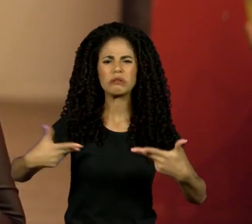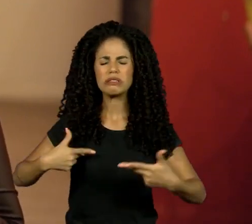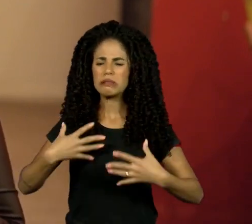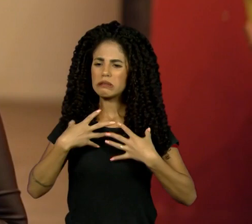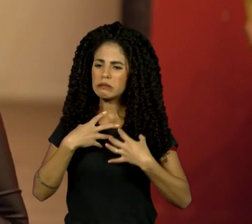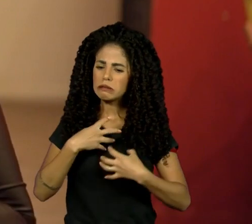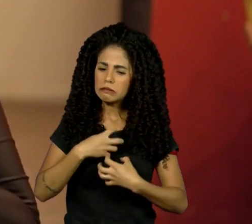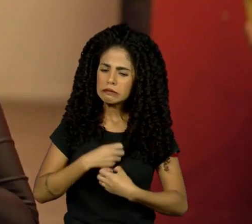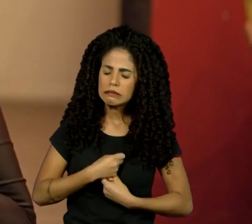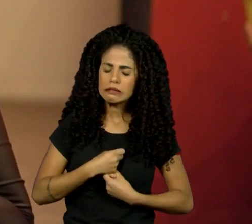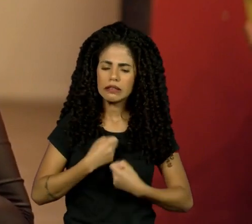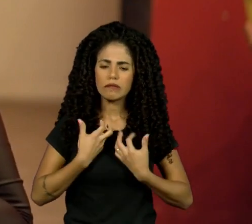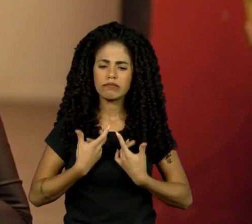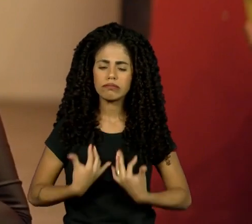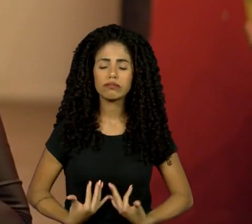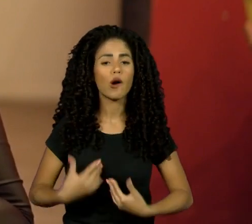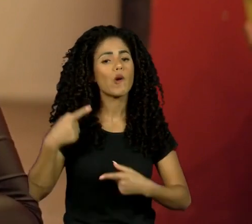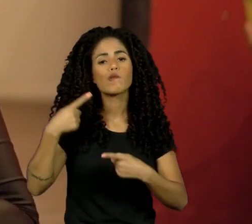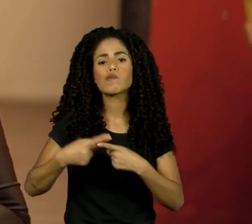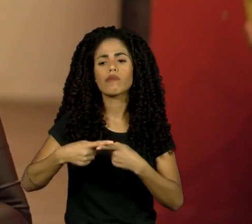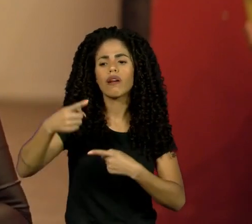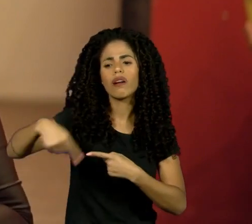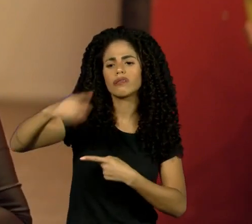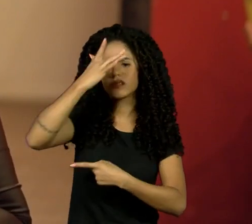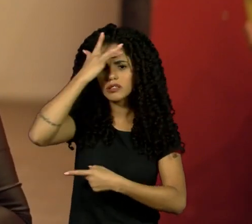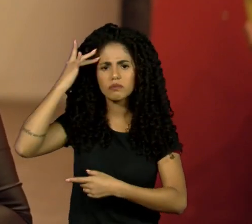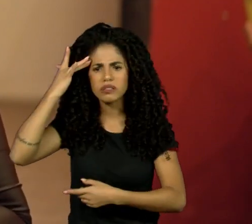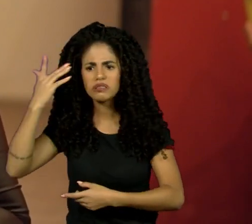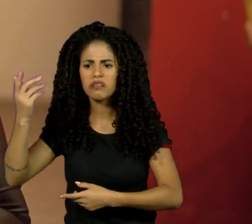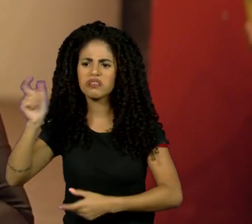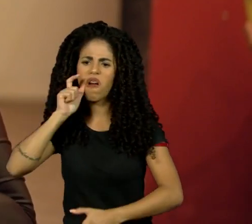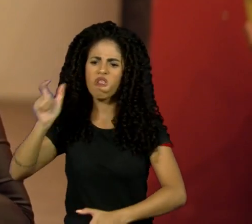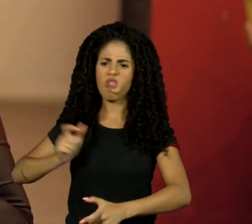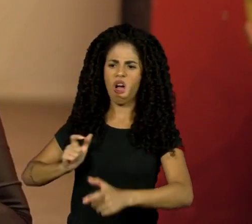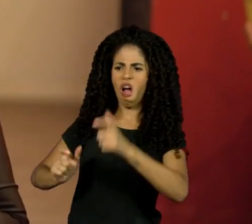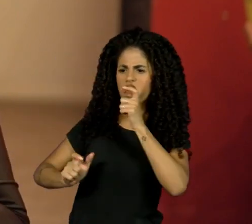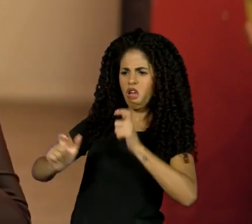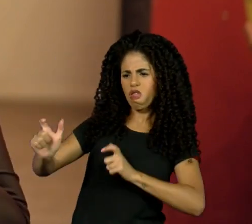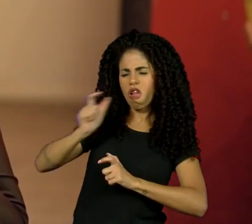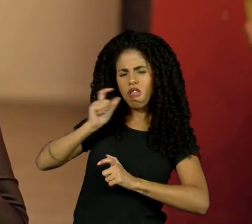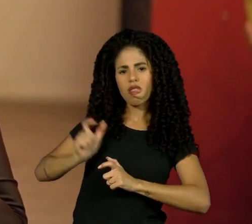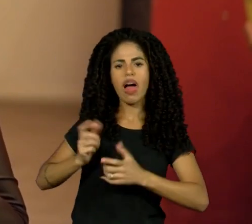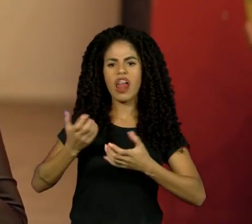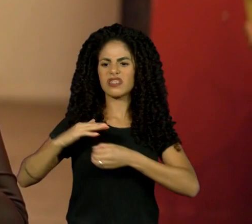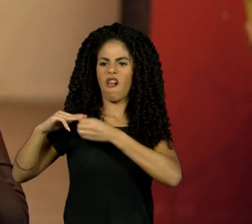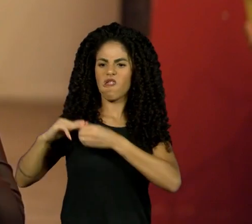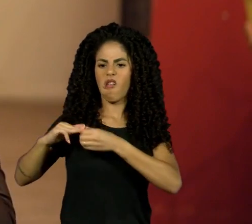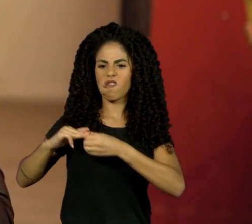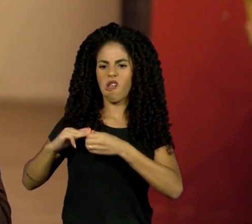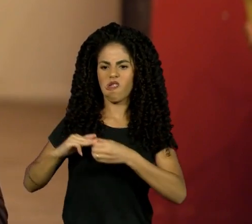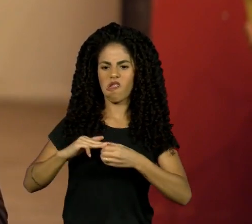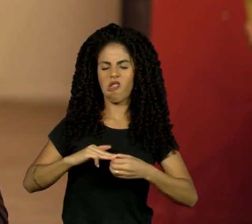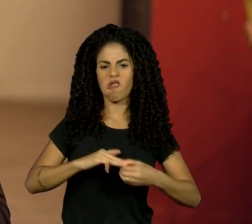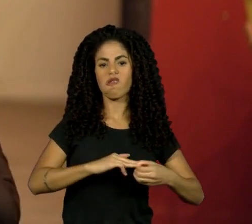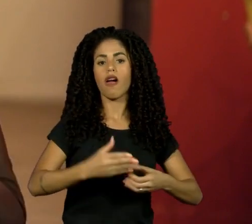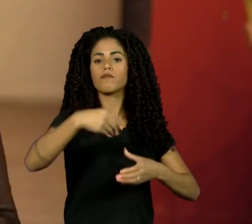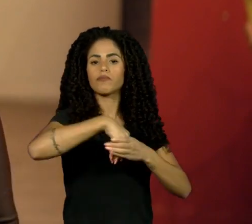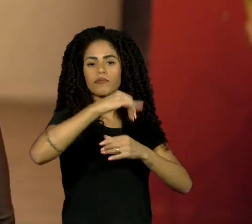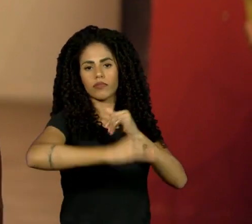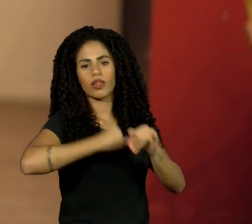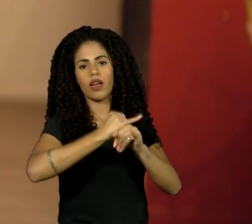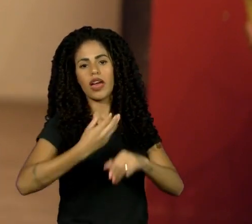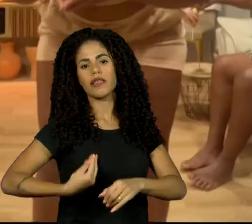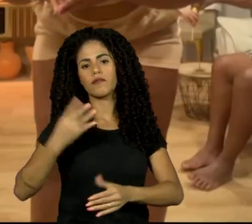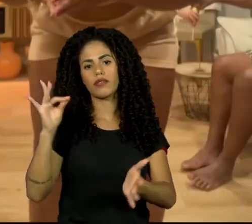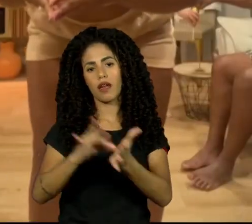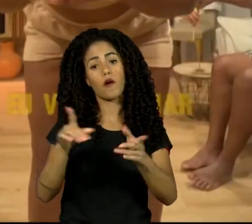muito mais perversos, porque para essas pessoas não bastam apagar a gente das redes. Elas querem nos silenciar nas redes sociais e na vida